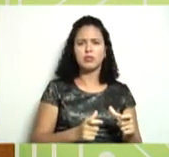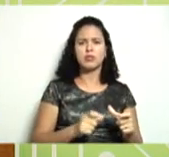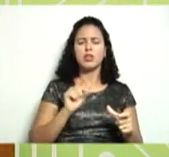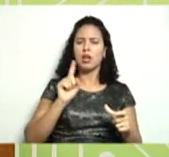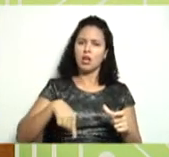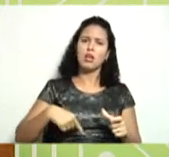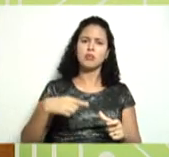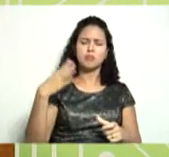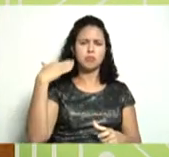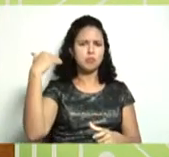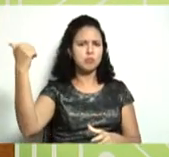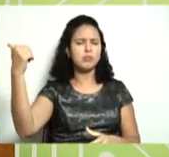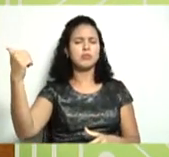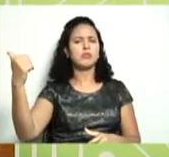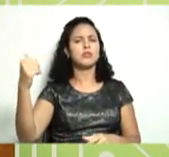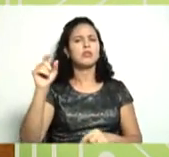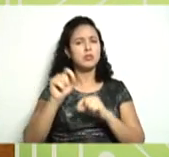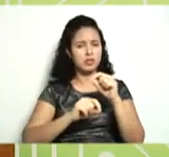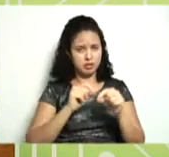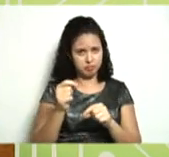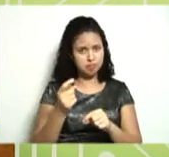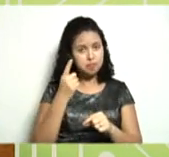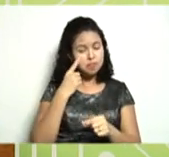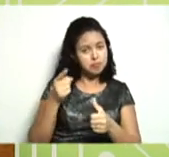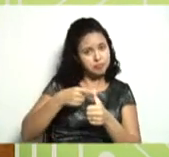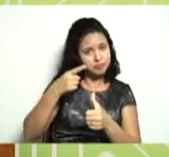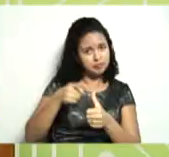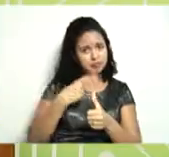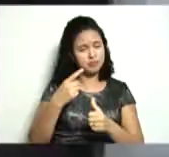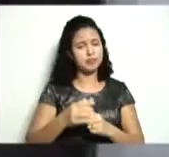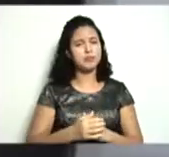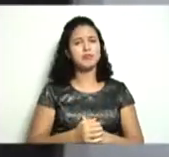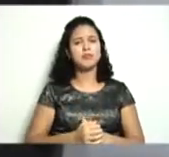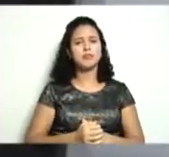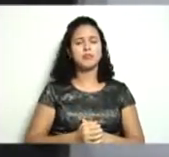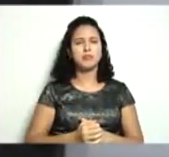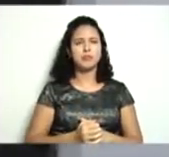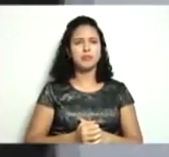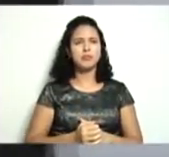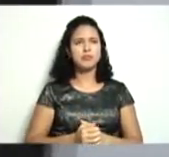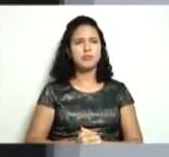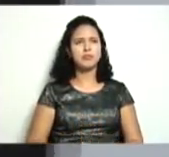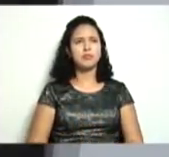são sucesso atualmente. Vamos à primeira delas?